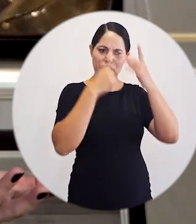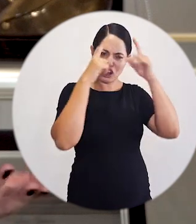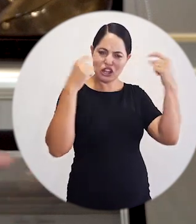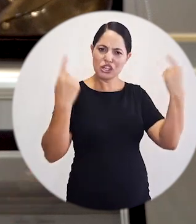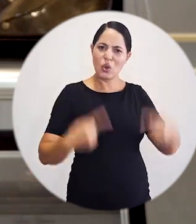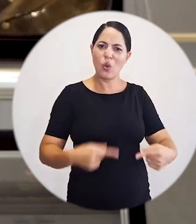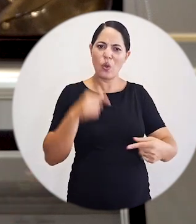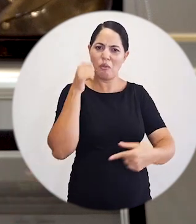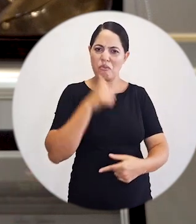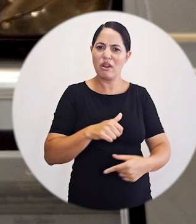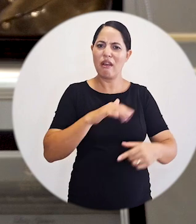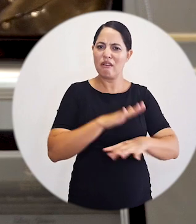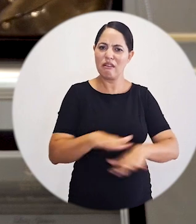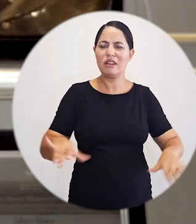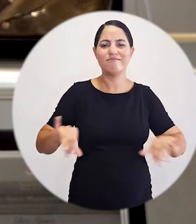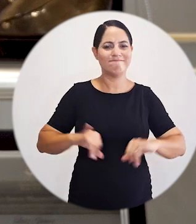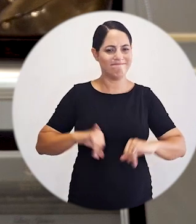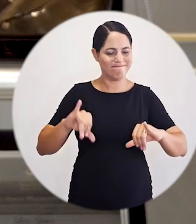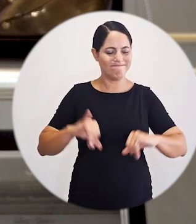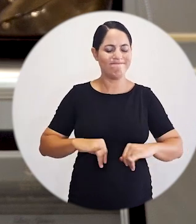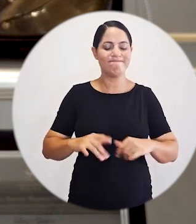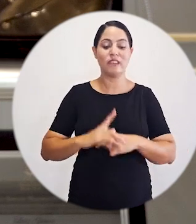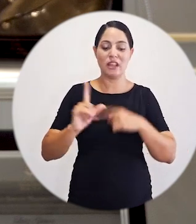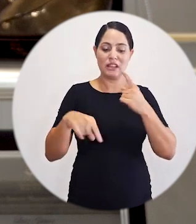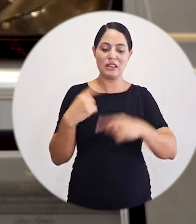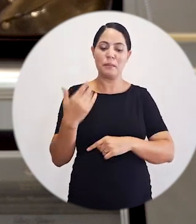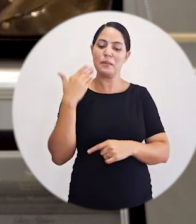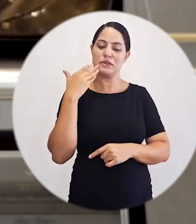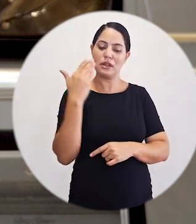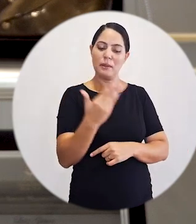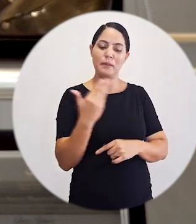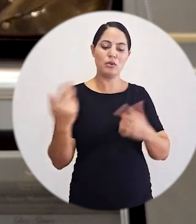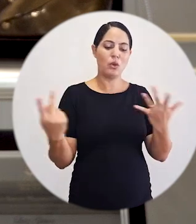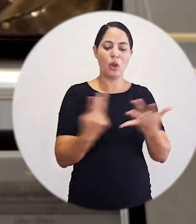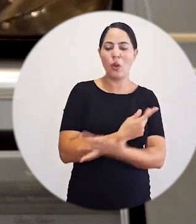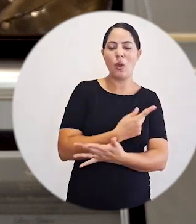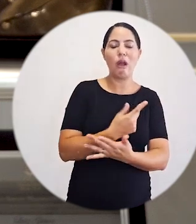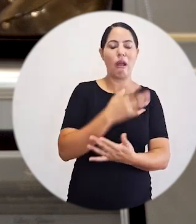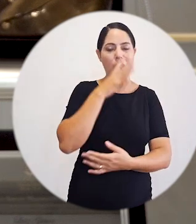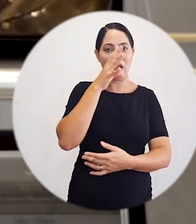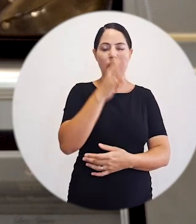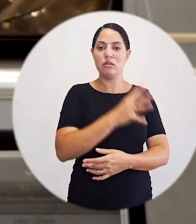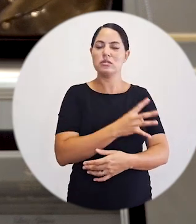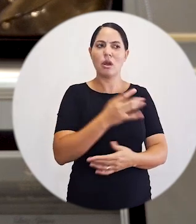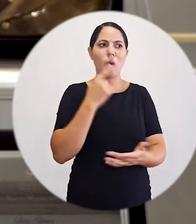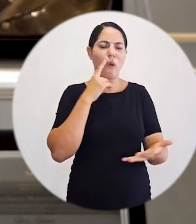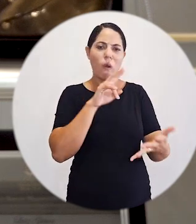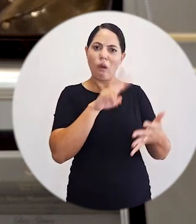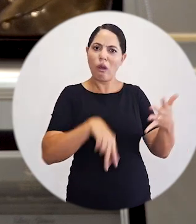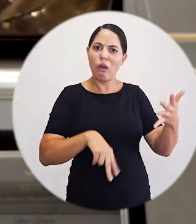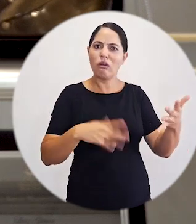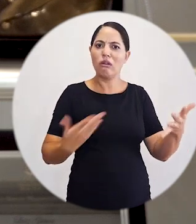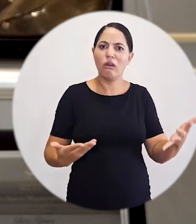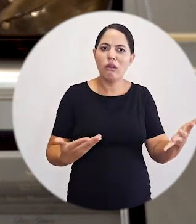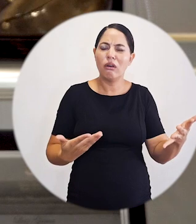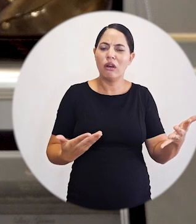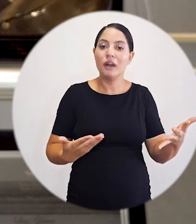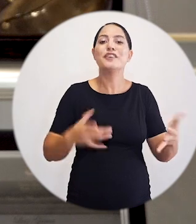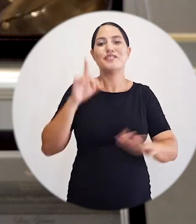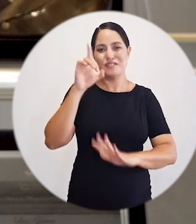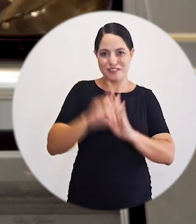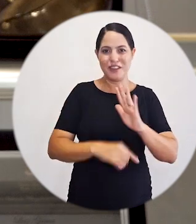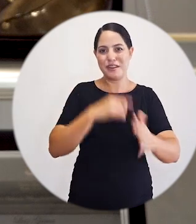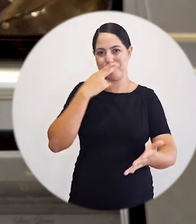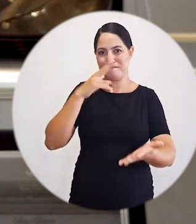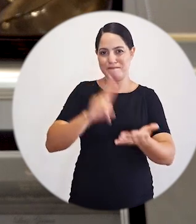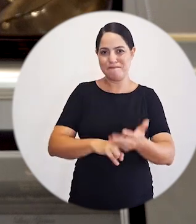da capitania e denunciou situações de violência pelas quais crianças e mulheres passavam. Em seguida, pediu providências da acusação.